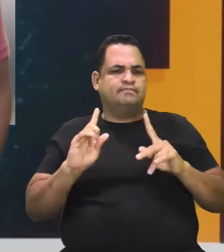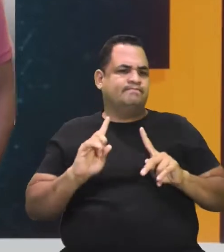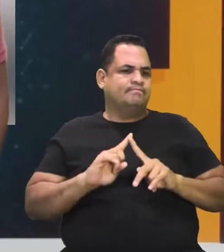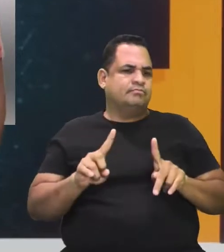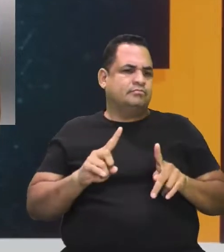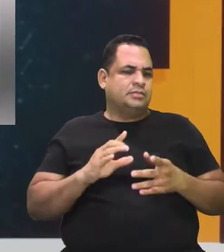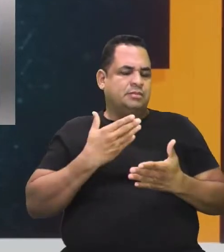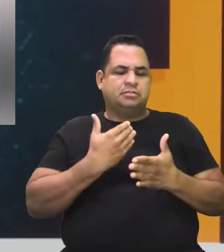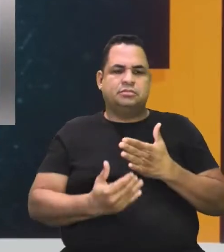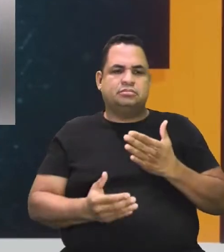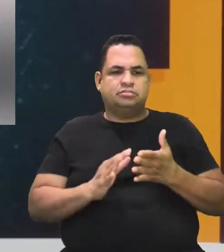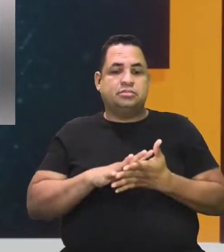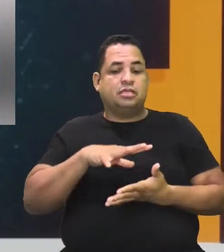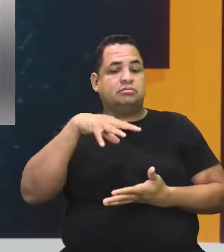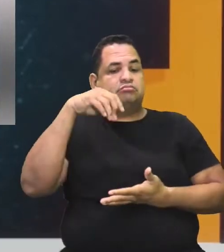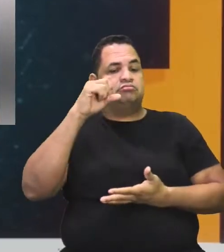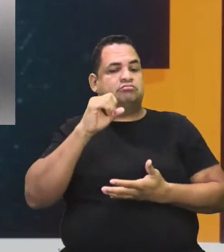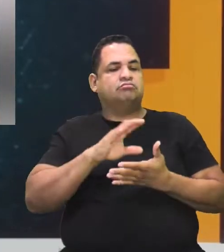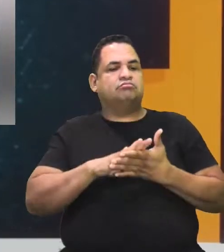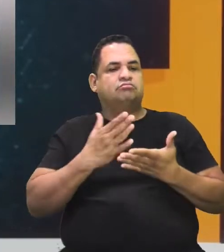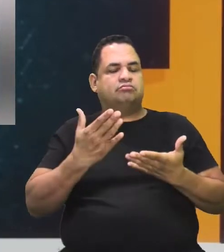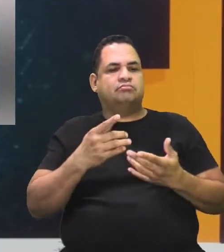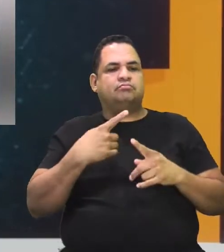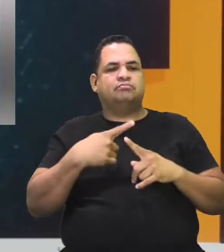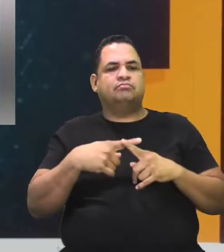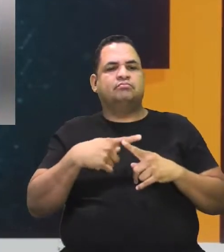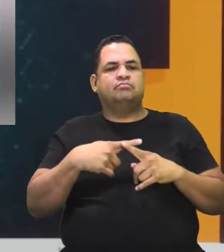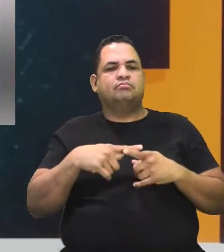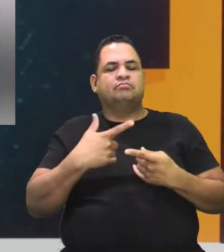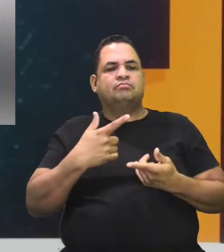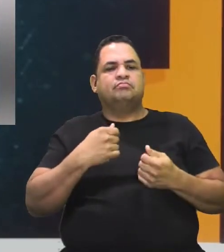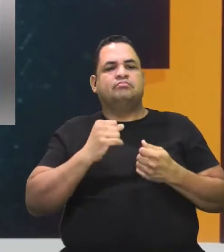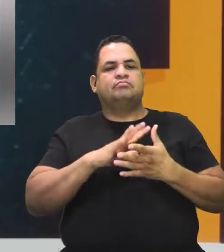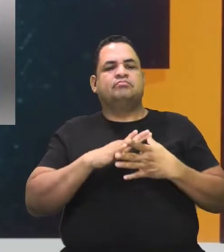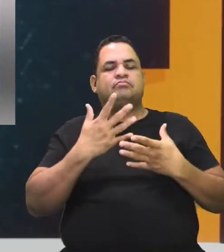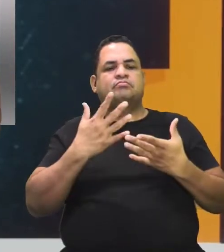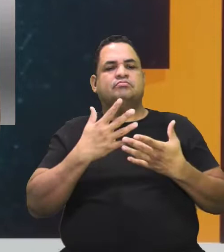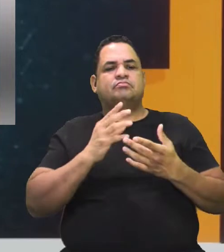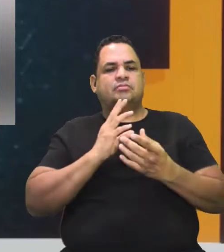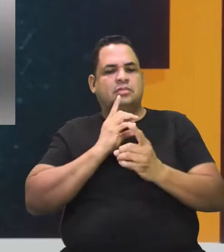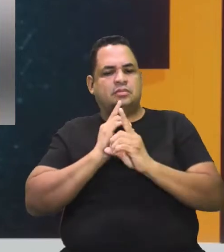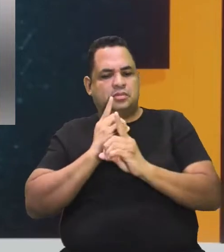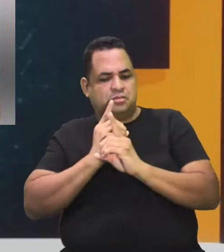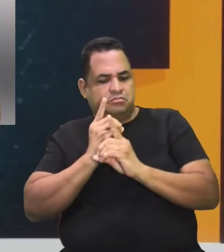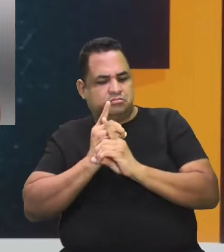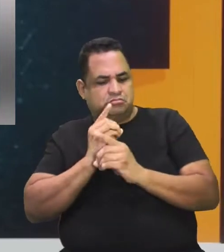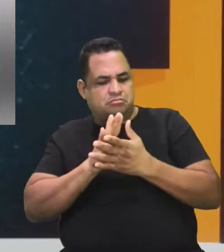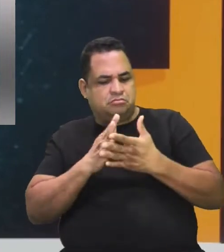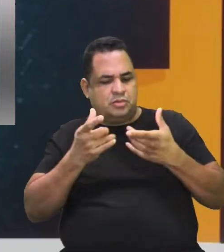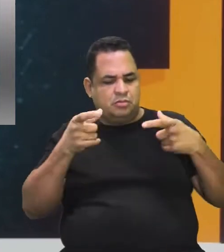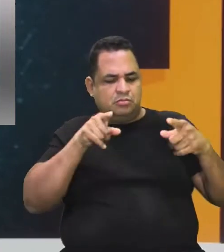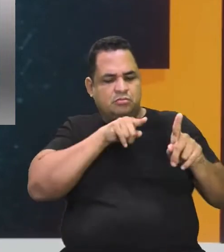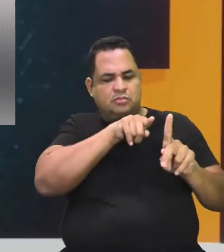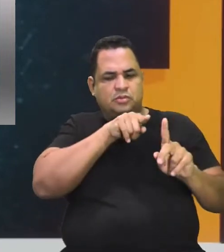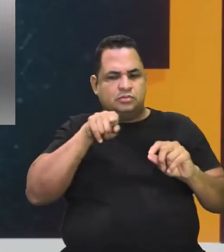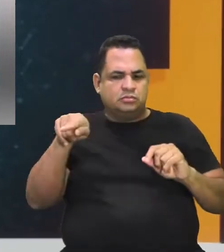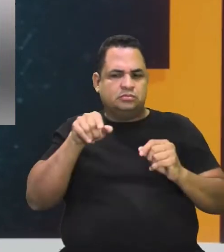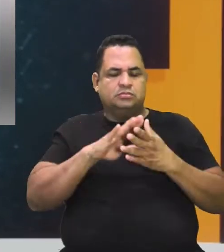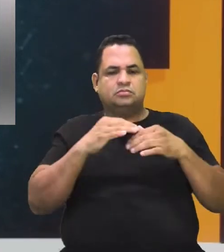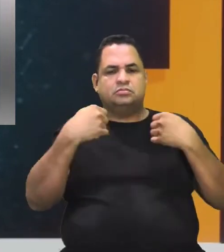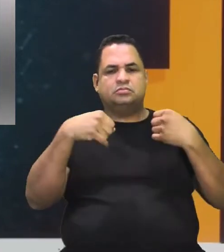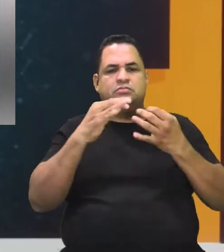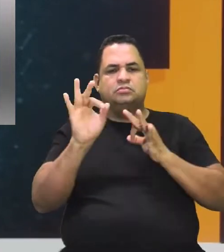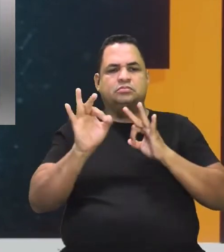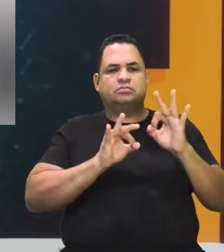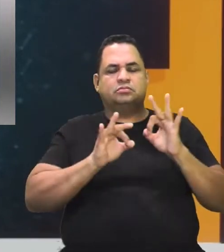relembrando. A gente não tá perdendo, a gente tá ganhando tempo, porque lá na frente vai precisar de localização de pontos o tempo todo. E você precisa